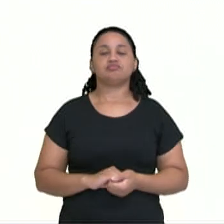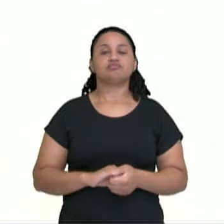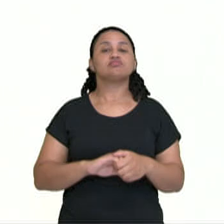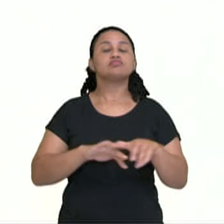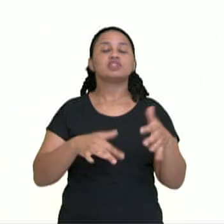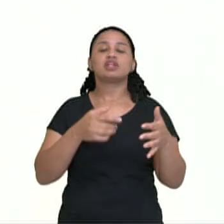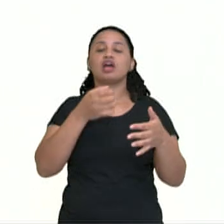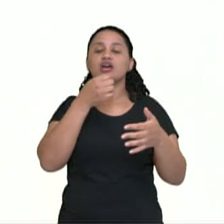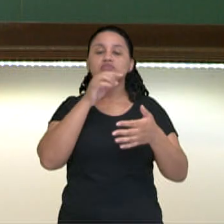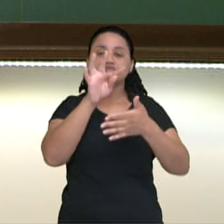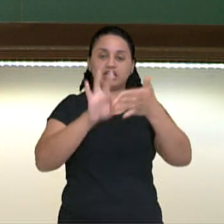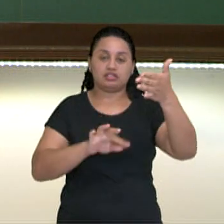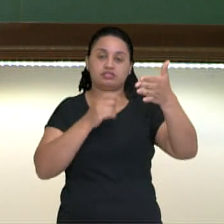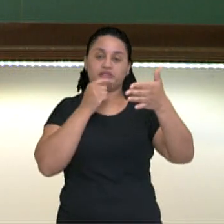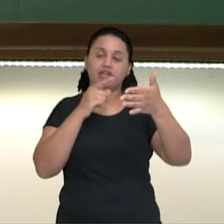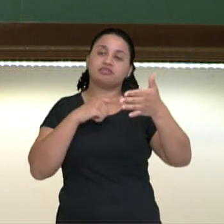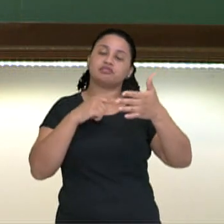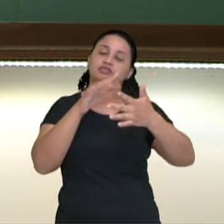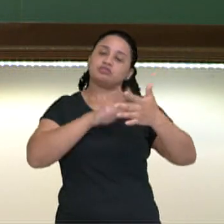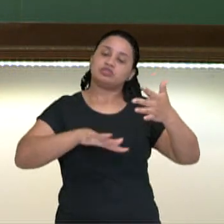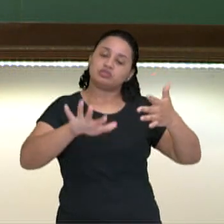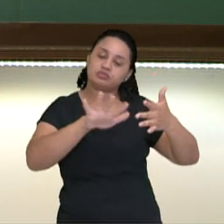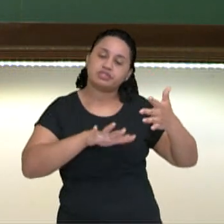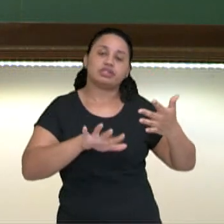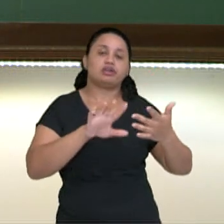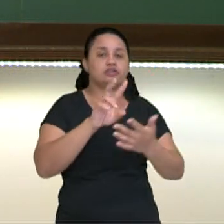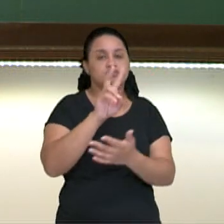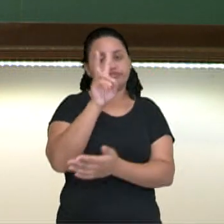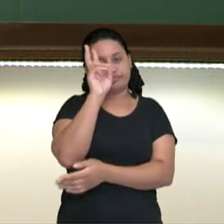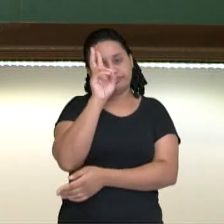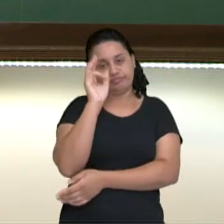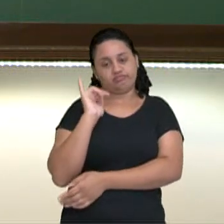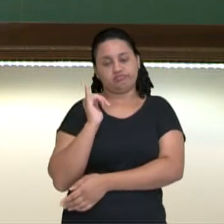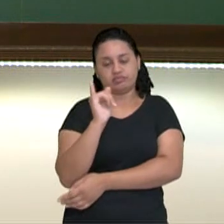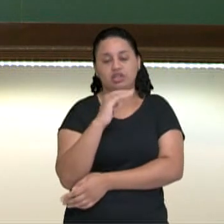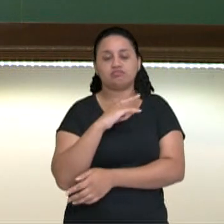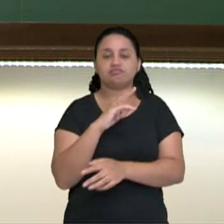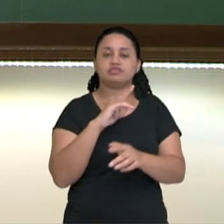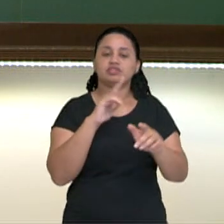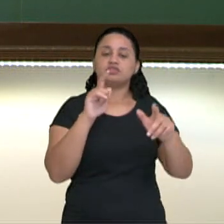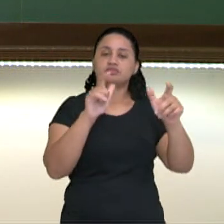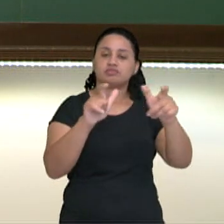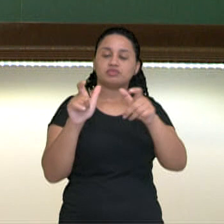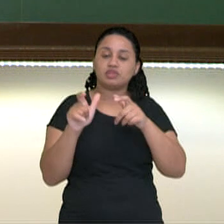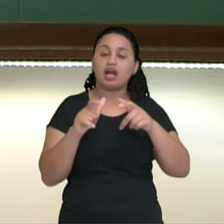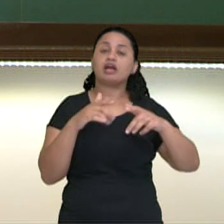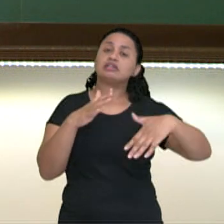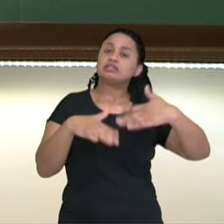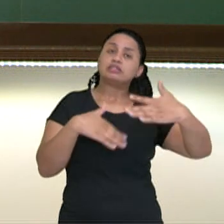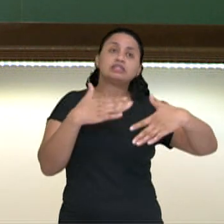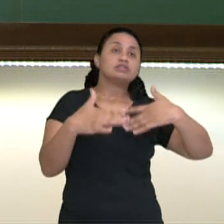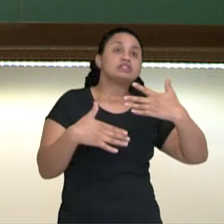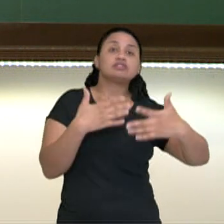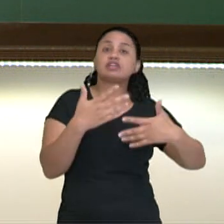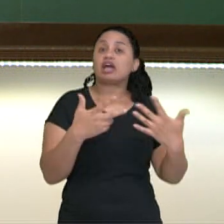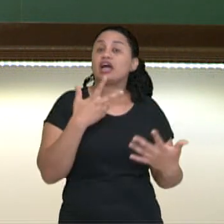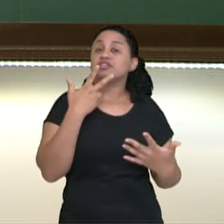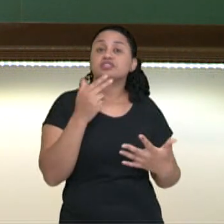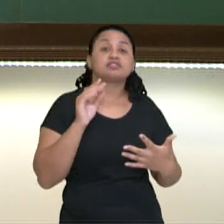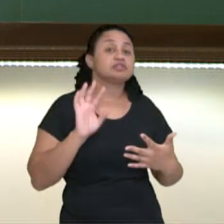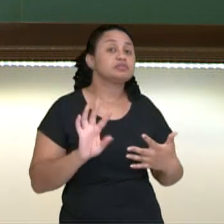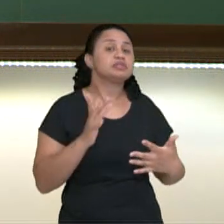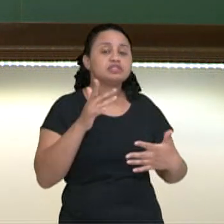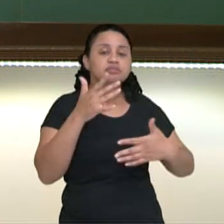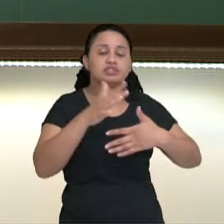um contexto, a história vai acontecer em um determinado e vai criando uma expectativa em você.